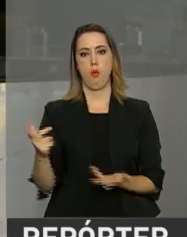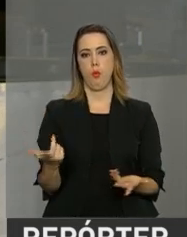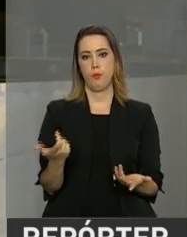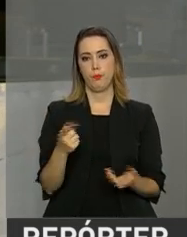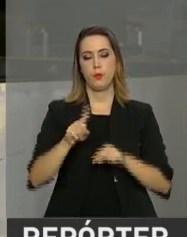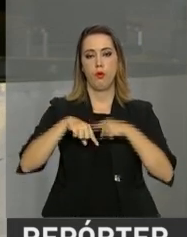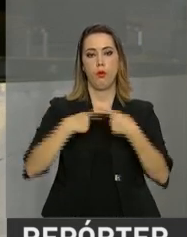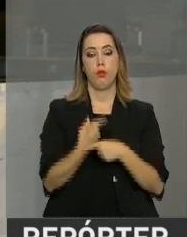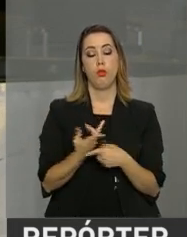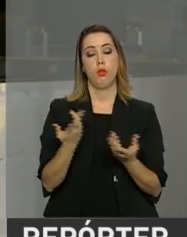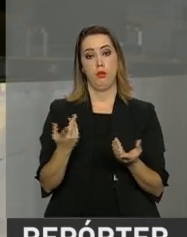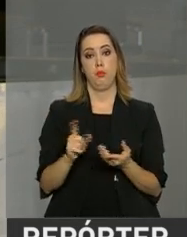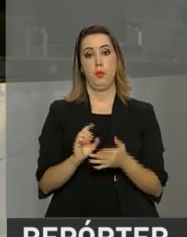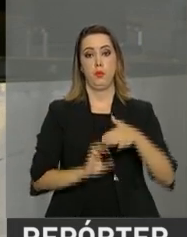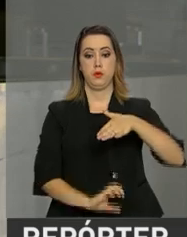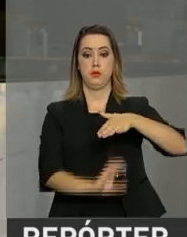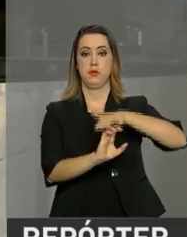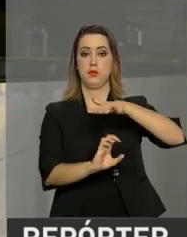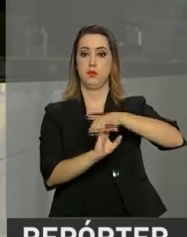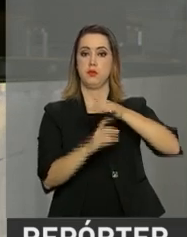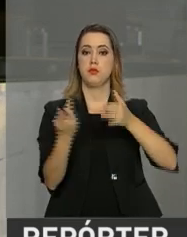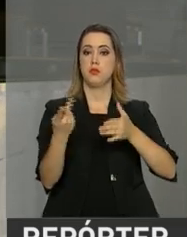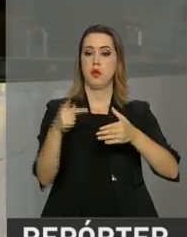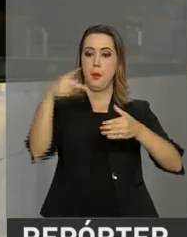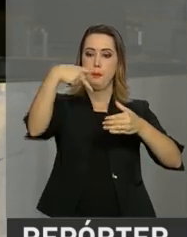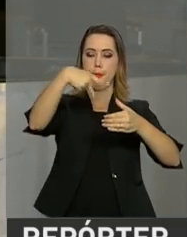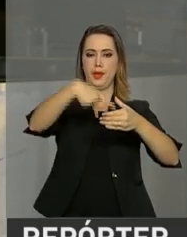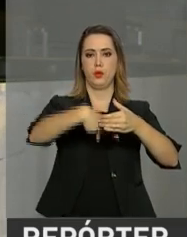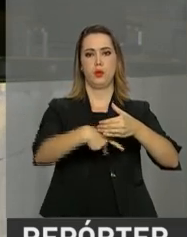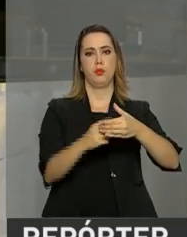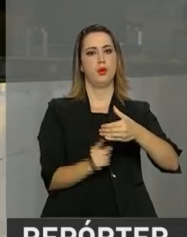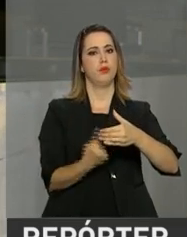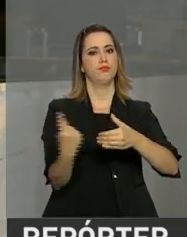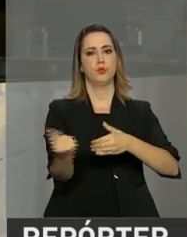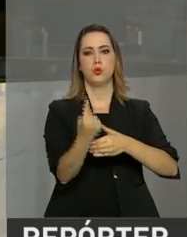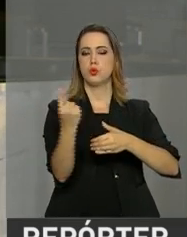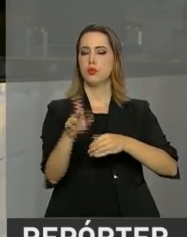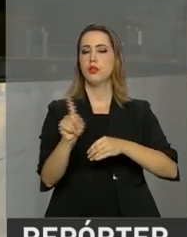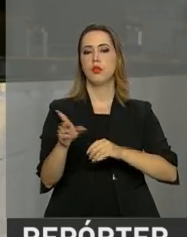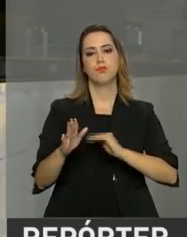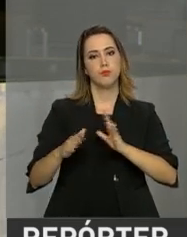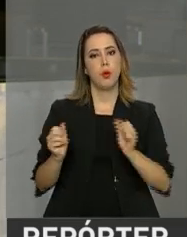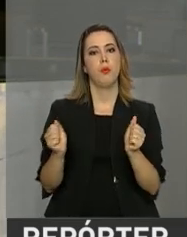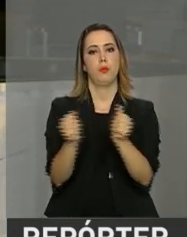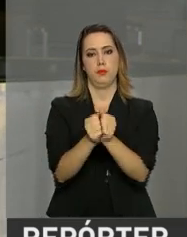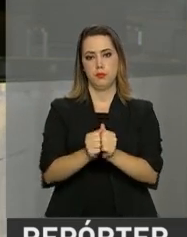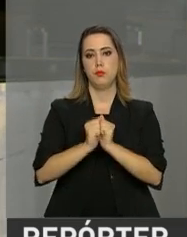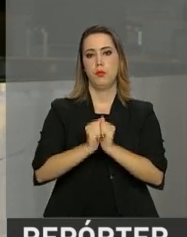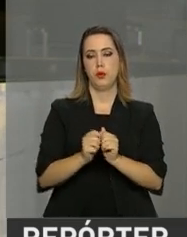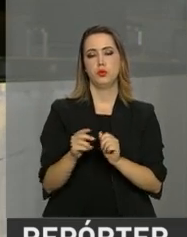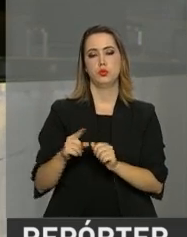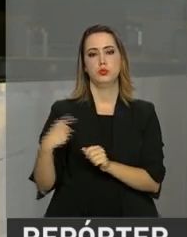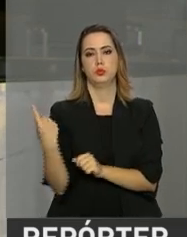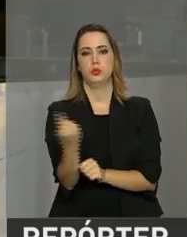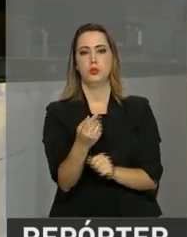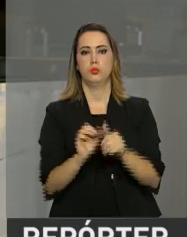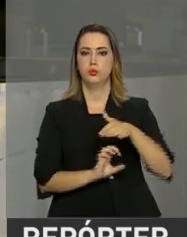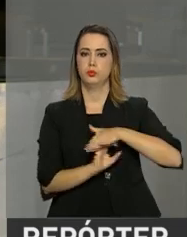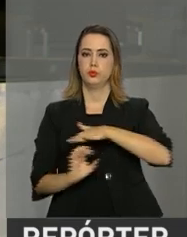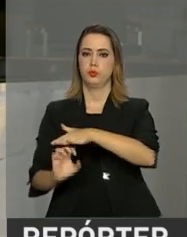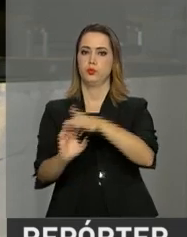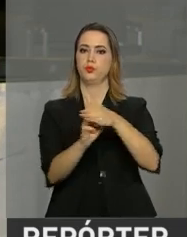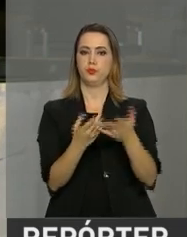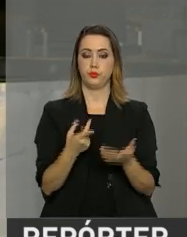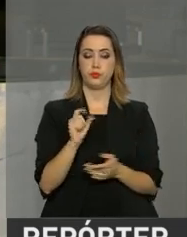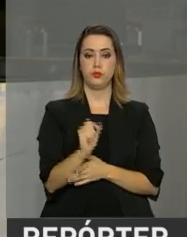Petrobrás Deixa de ser a operadora única e exclusiva de todos os campos de petróleo e gás na camada press sal